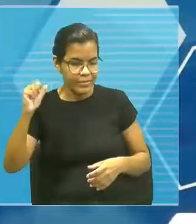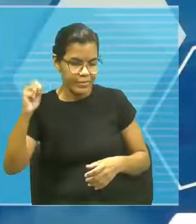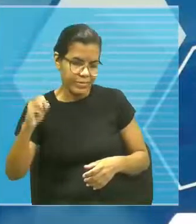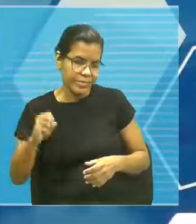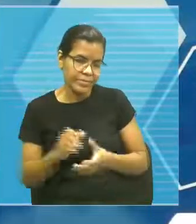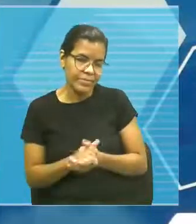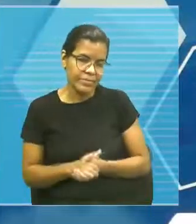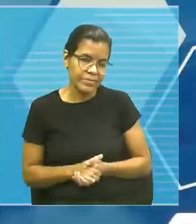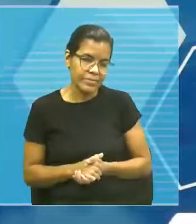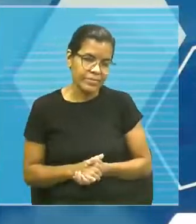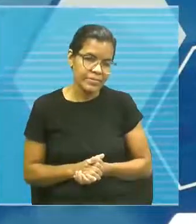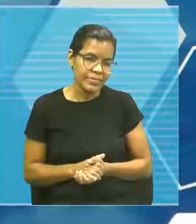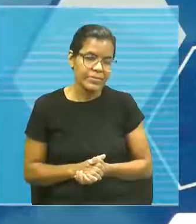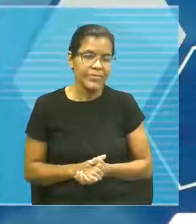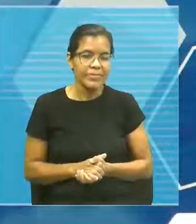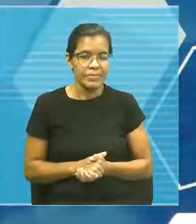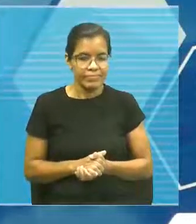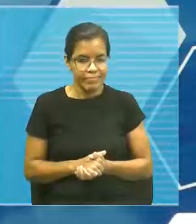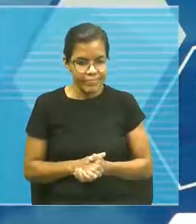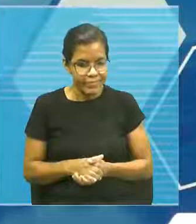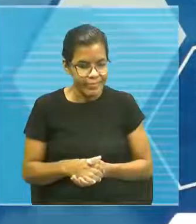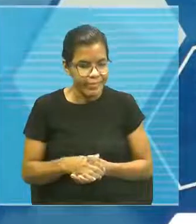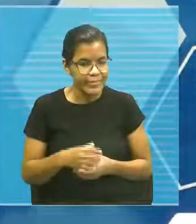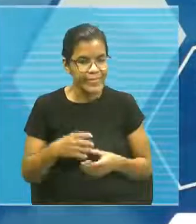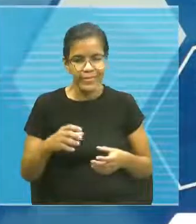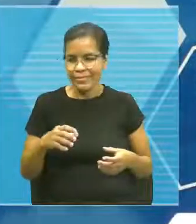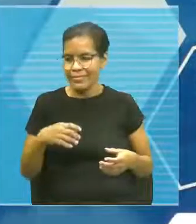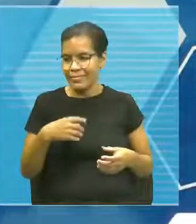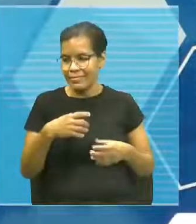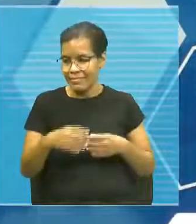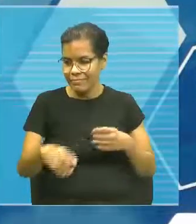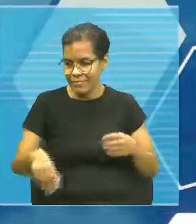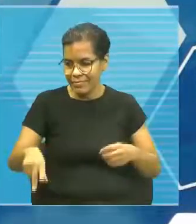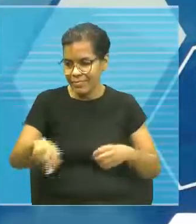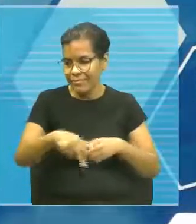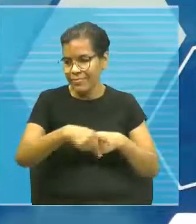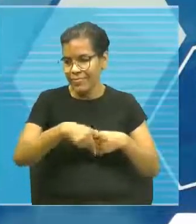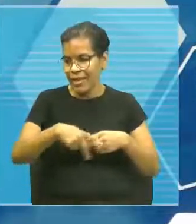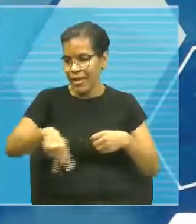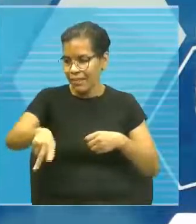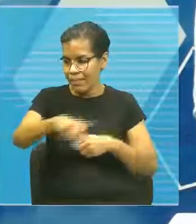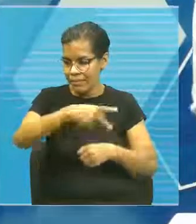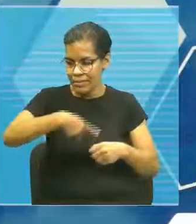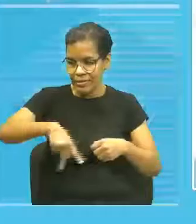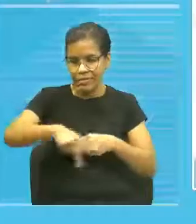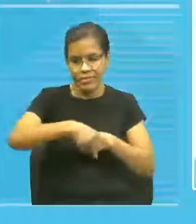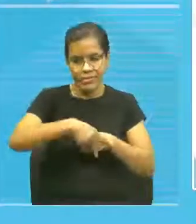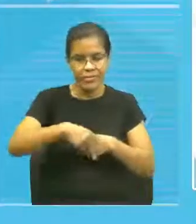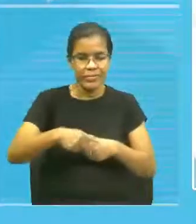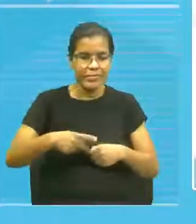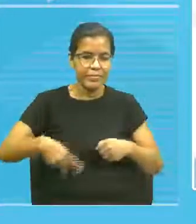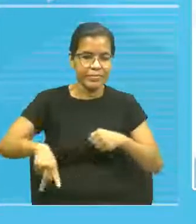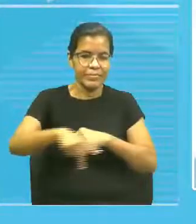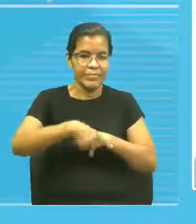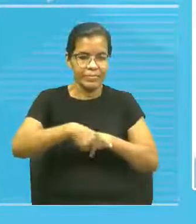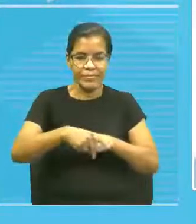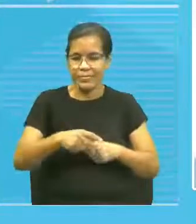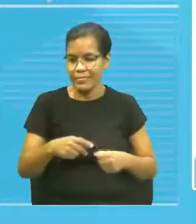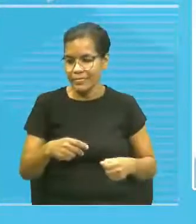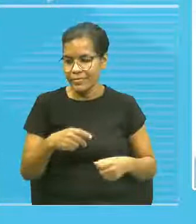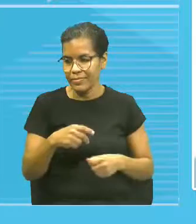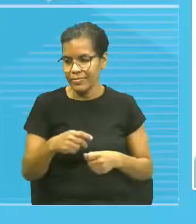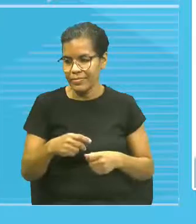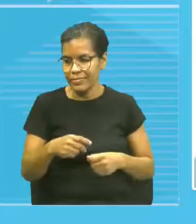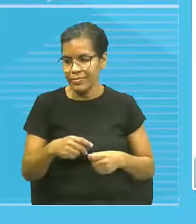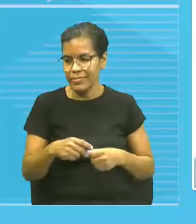Paulistana, tá sério. Abafa, exatamente. Abafa, não vou contar, não. Pois é.